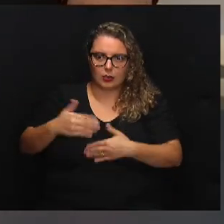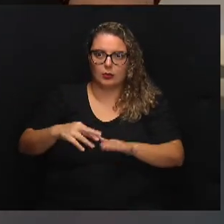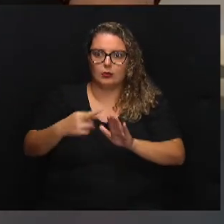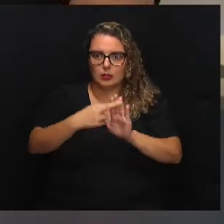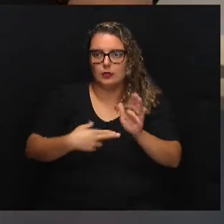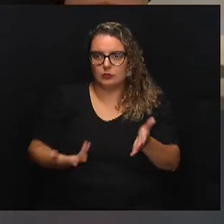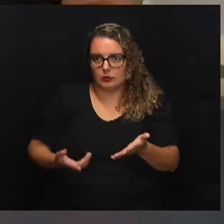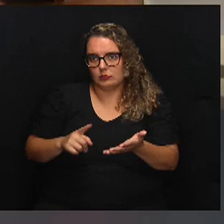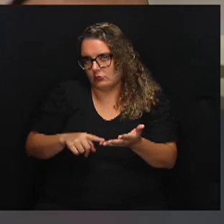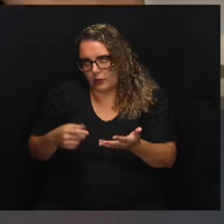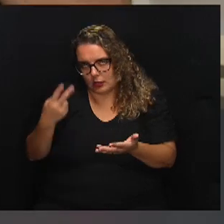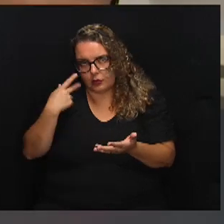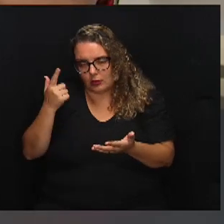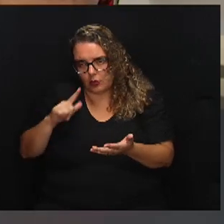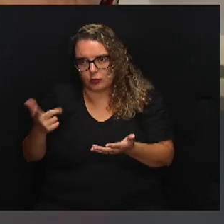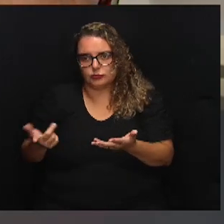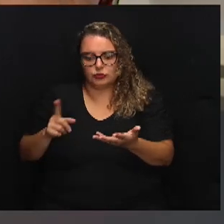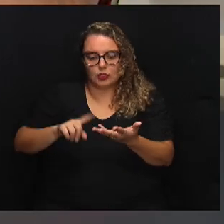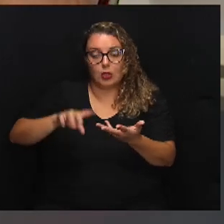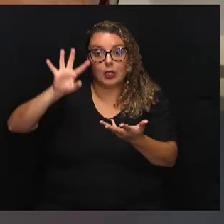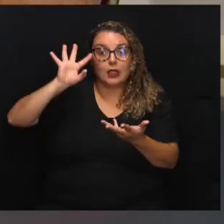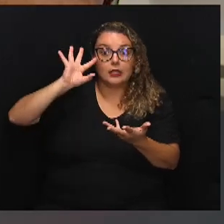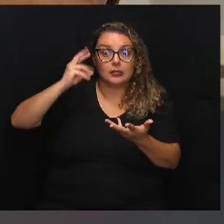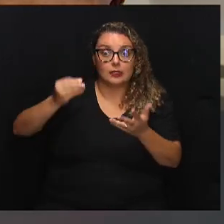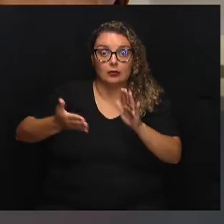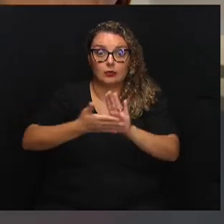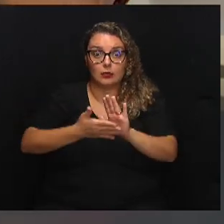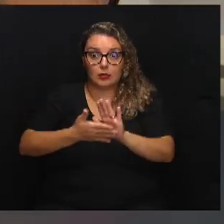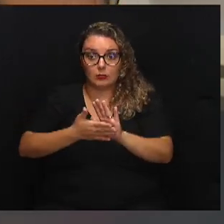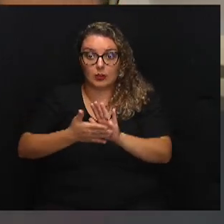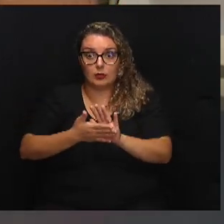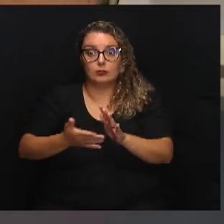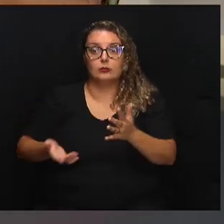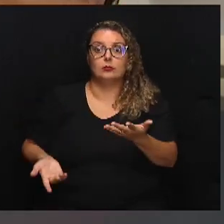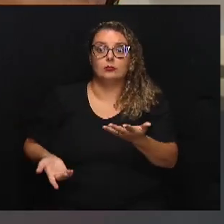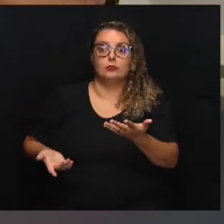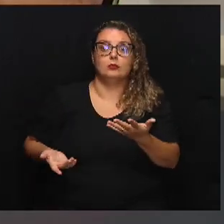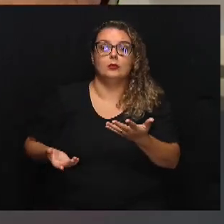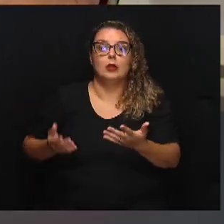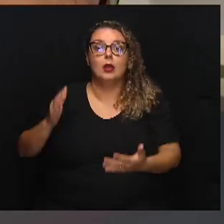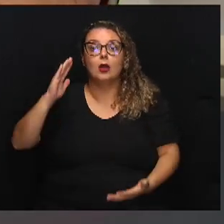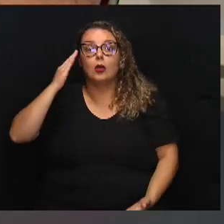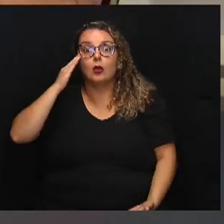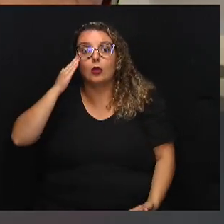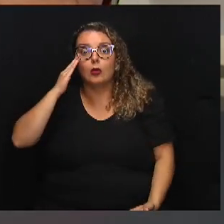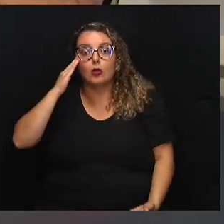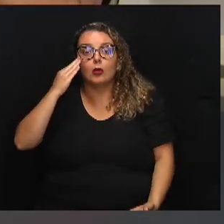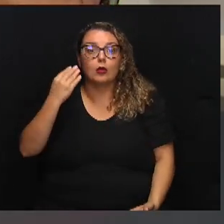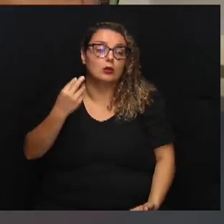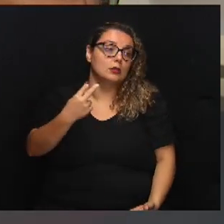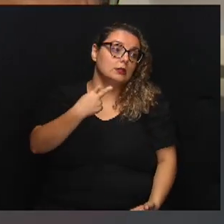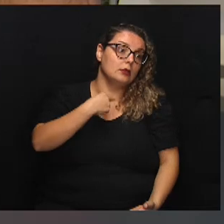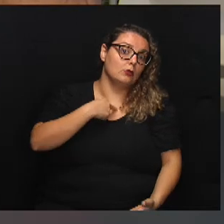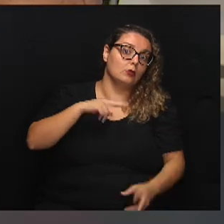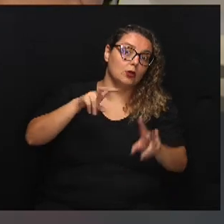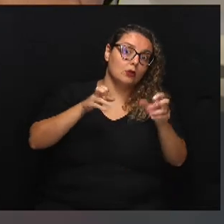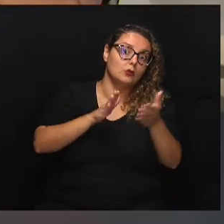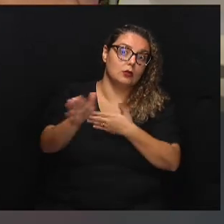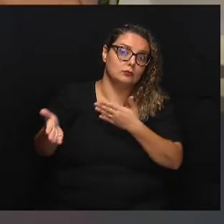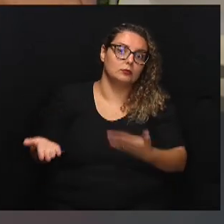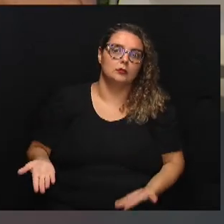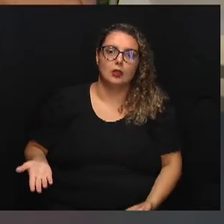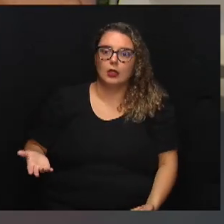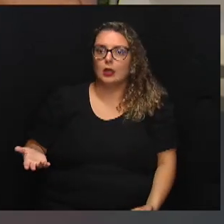deva cobrar. Da compreensão da proposta, agora entrando no segundo critério. O aluno tem que compreender. Não pode fugir do tema. A fuga ao tema,